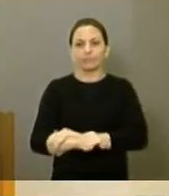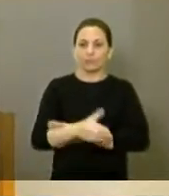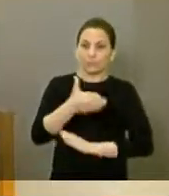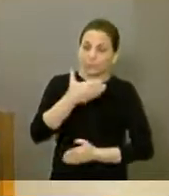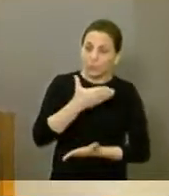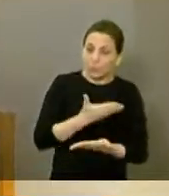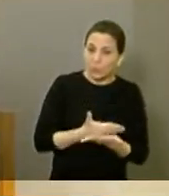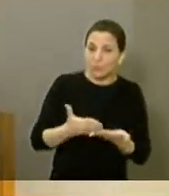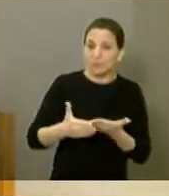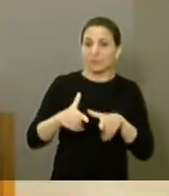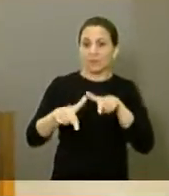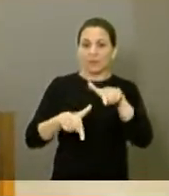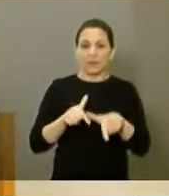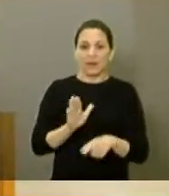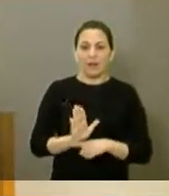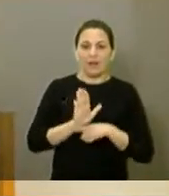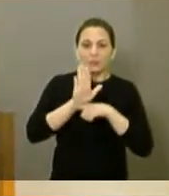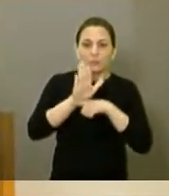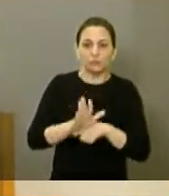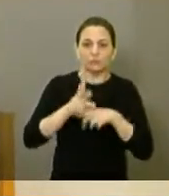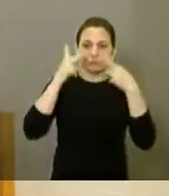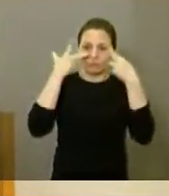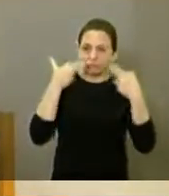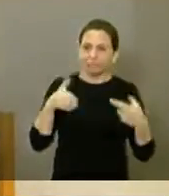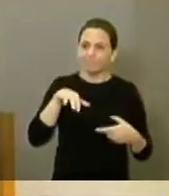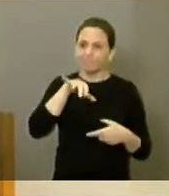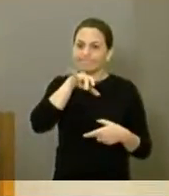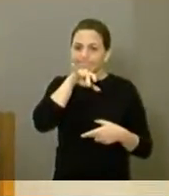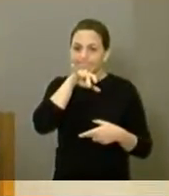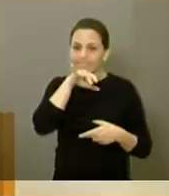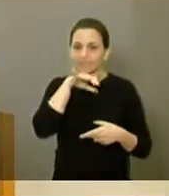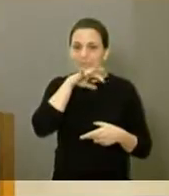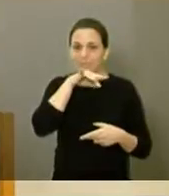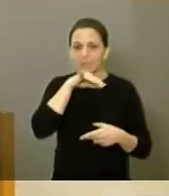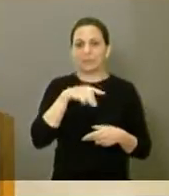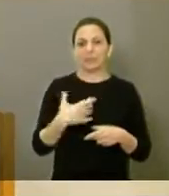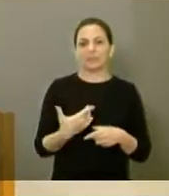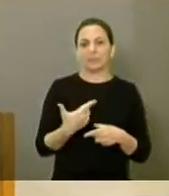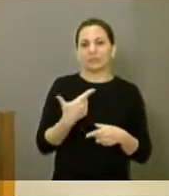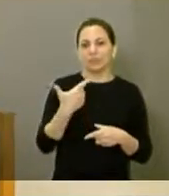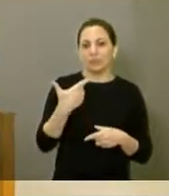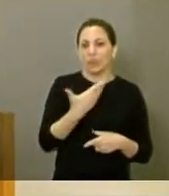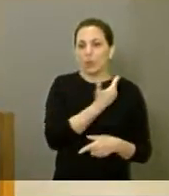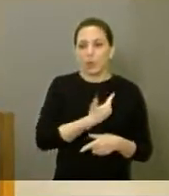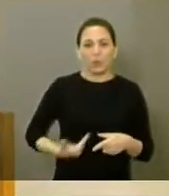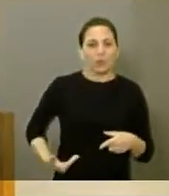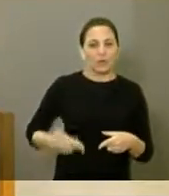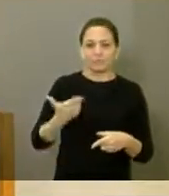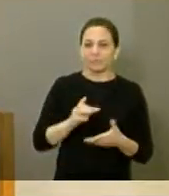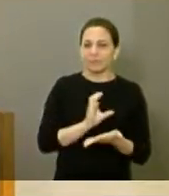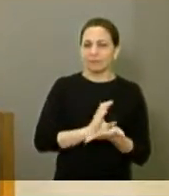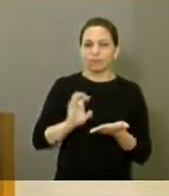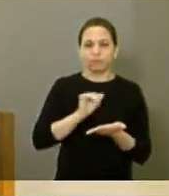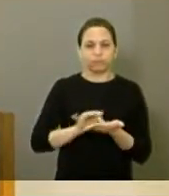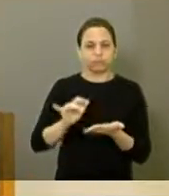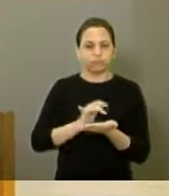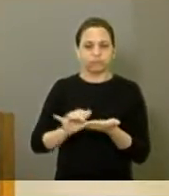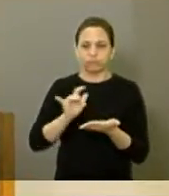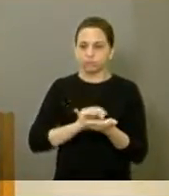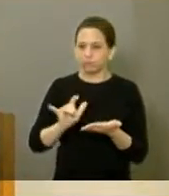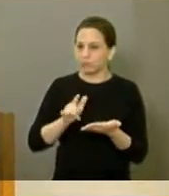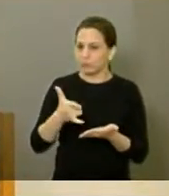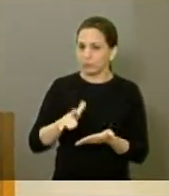trabalhamos em prol dos animais porque se formos esperar o poder público que não tem recurso os animais vão ficar sofrendo